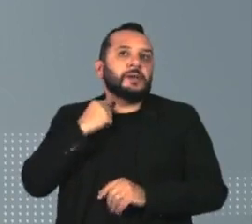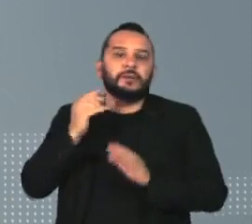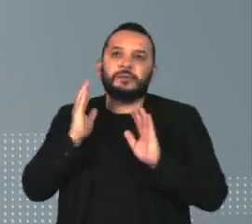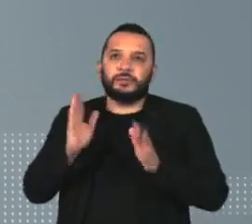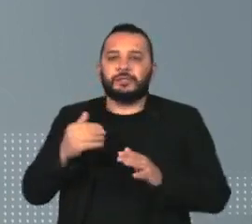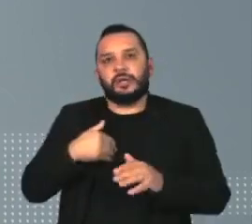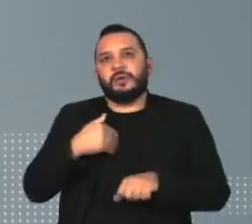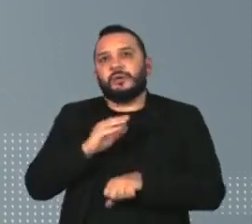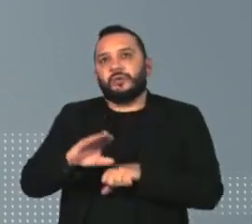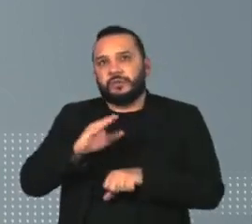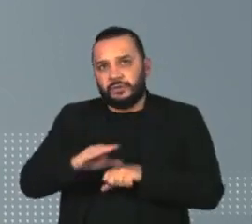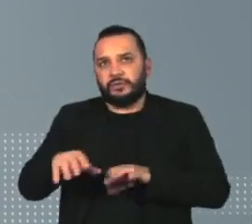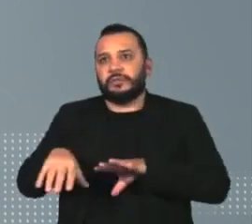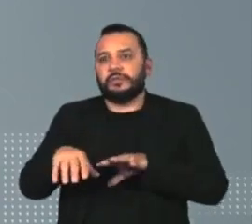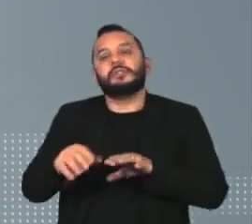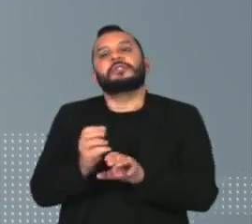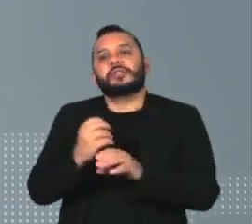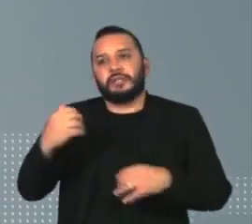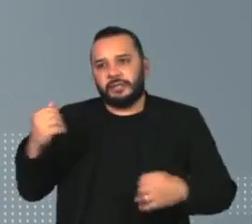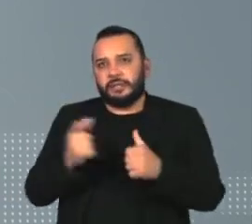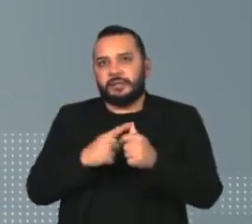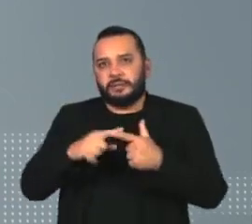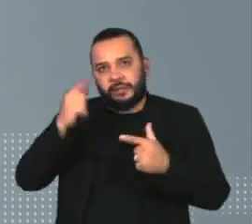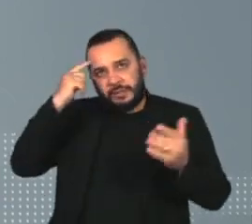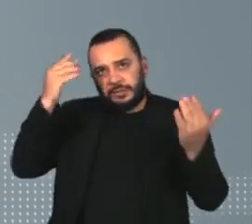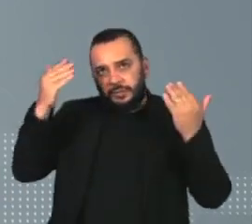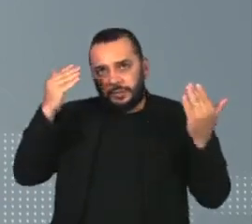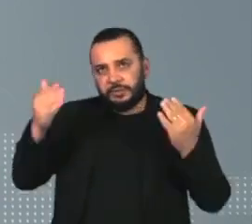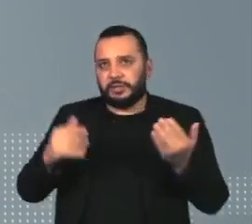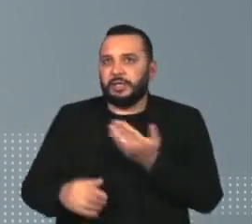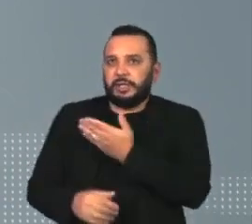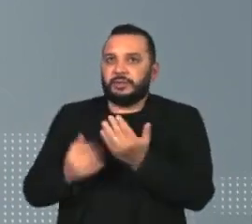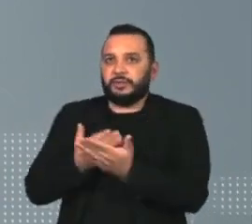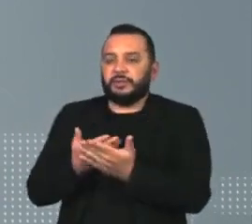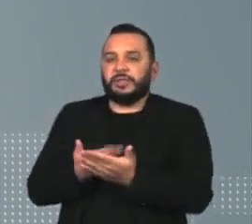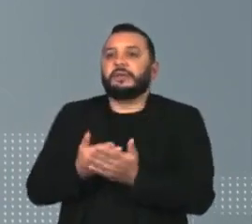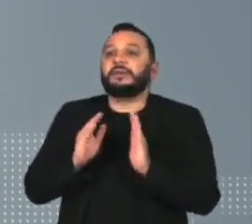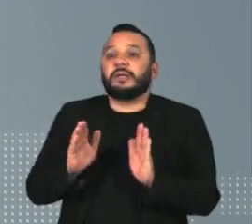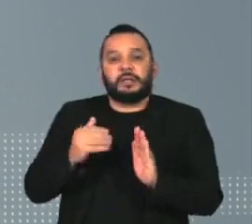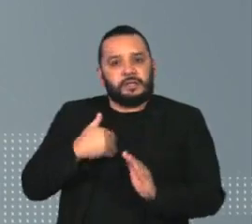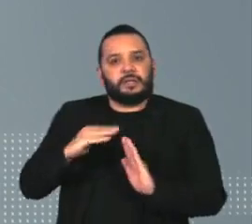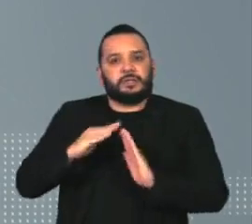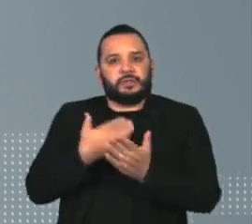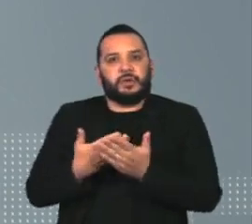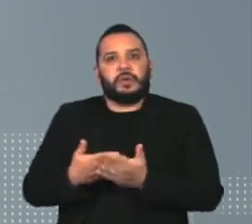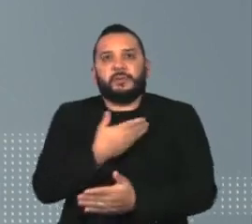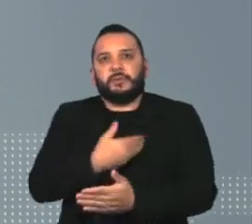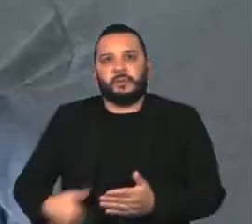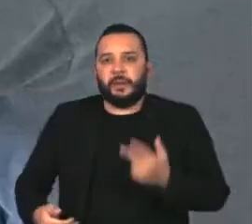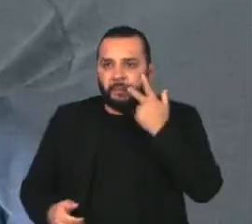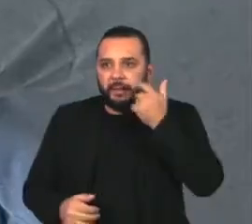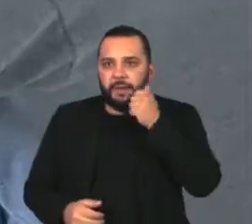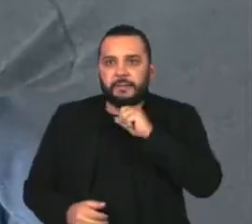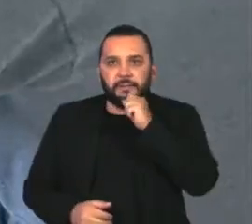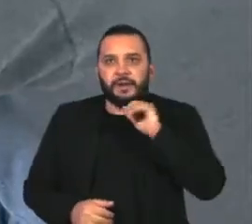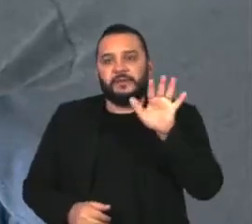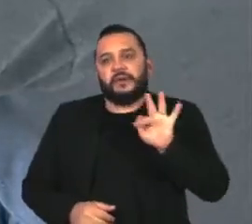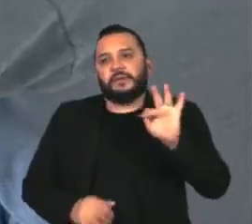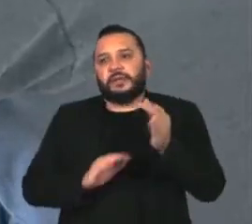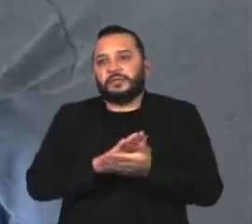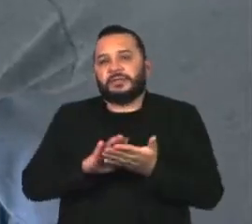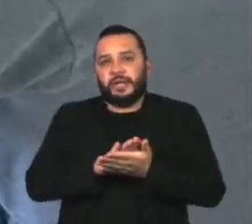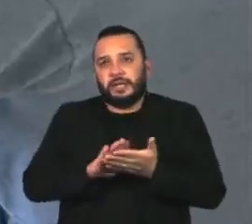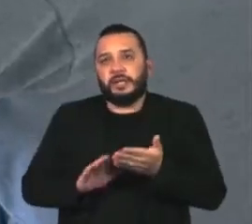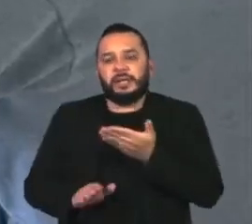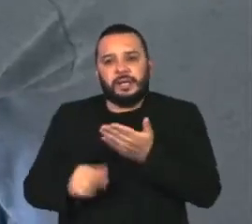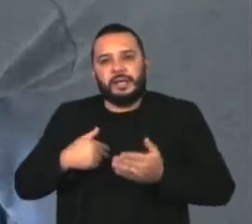de Engenharia de Software e Psicologia. Estudante de escolas públicas e filho de pais que não fizeram faculdade, foi no ensino médio que